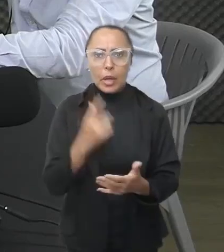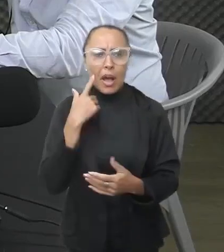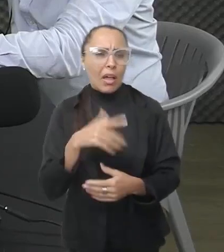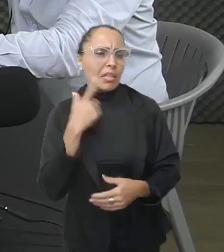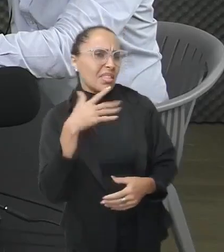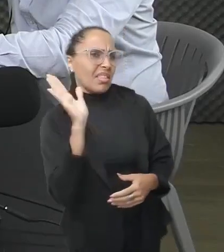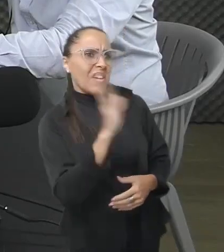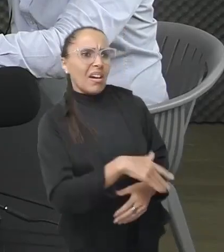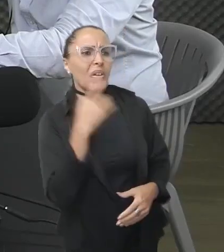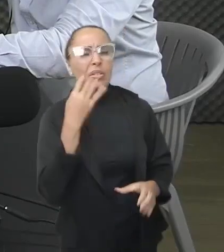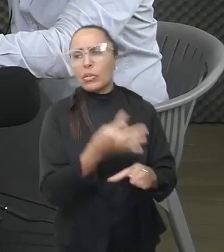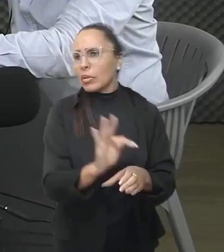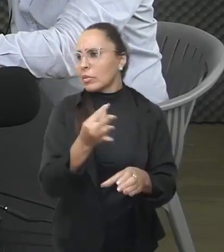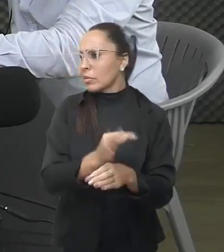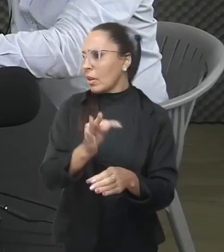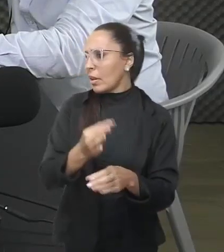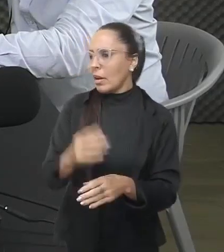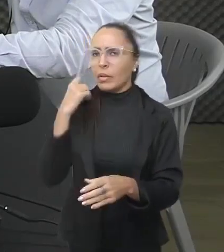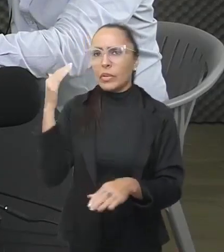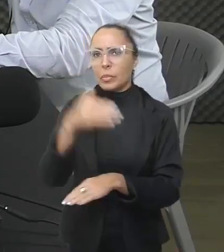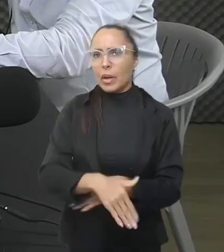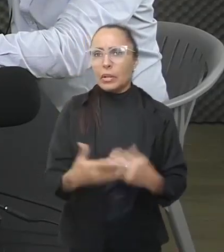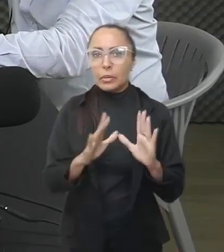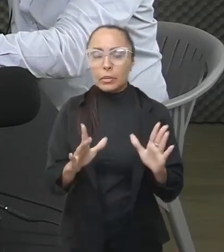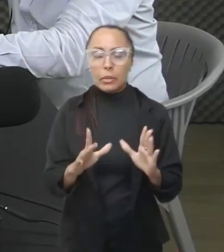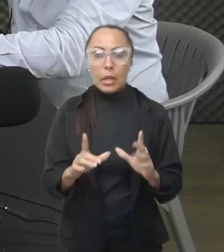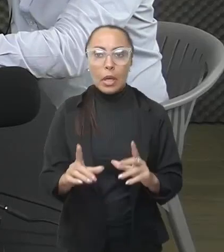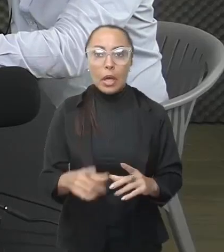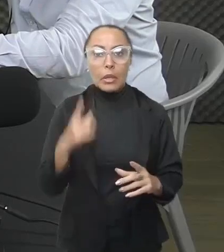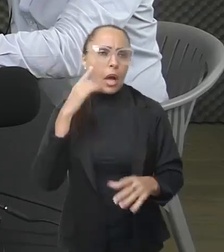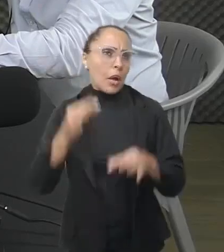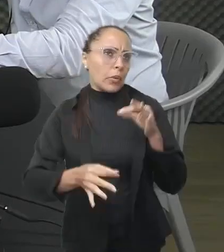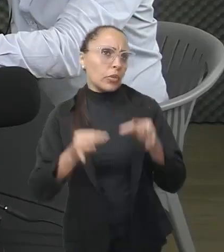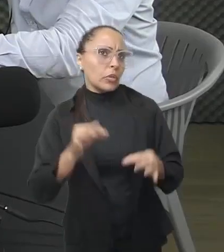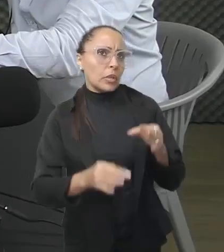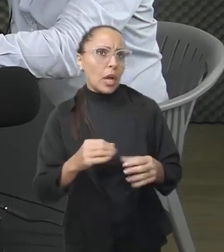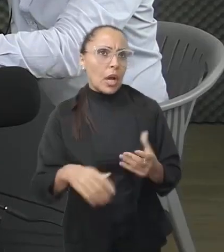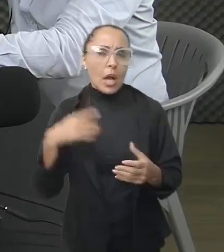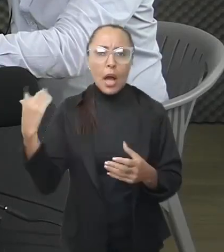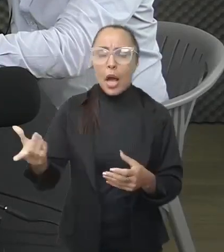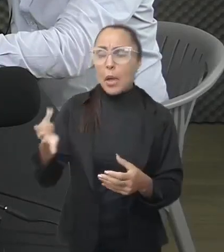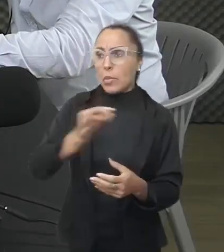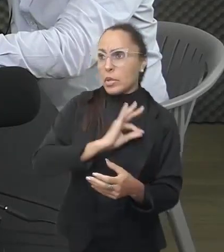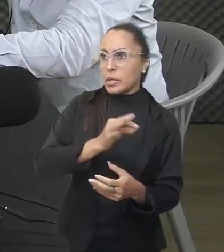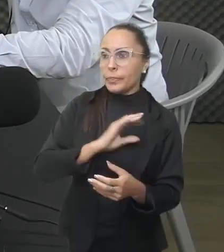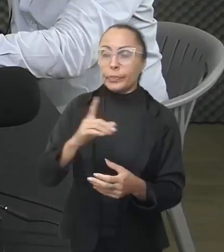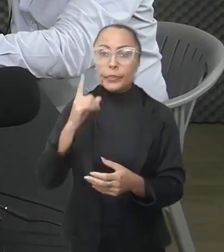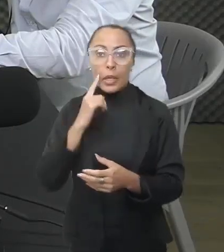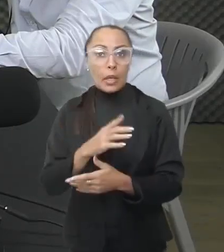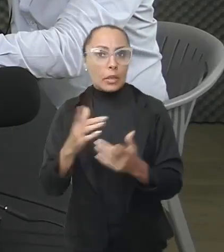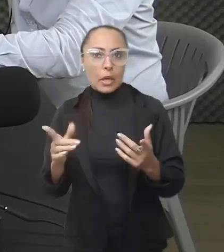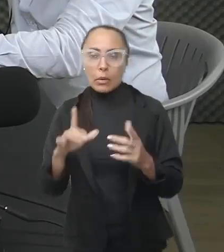isso é o conselho tutelar, que faz parte da rede de proteção. Não, é o poder judiciário, é a delegacia de polícia. A rede de proteção é